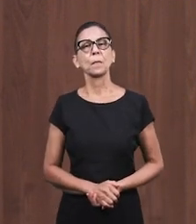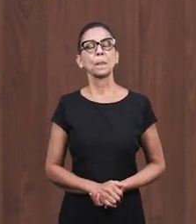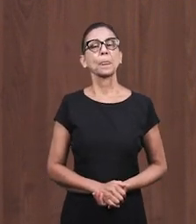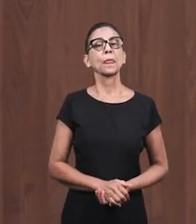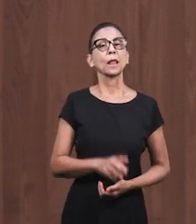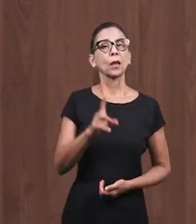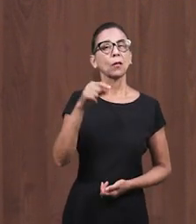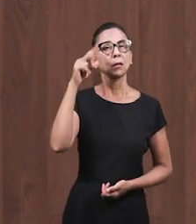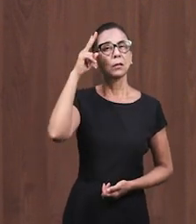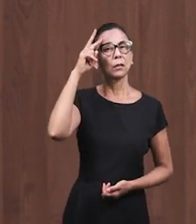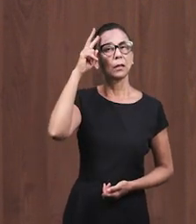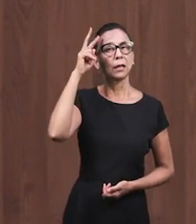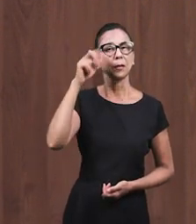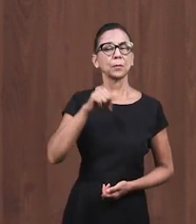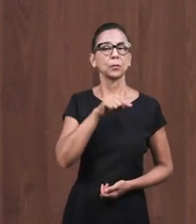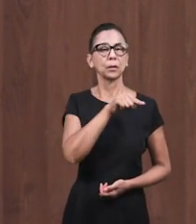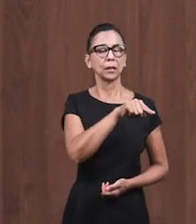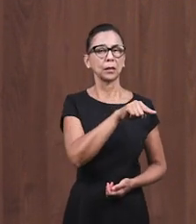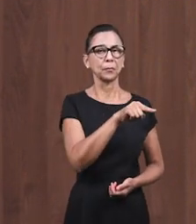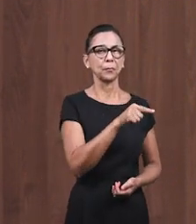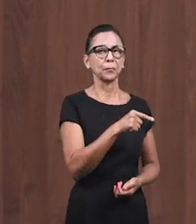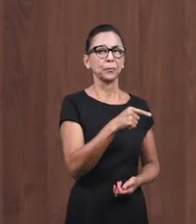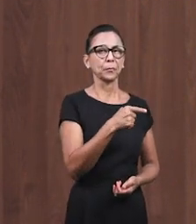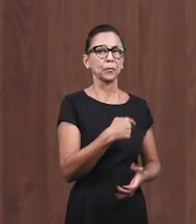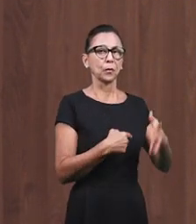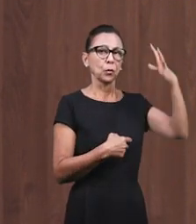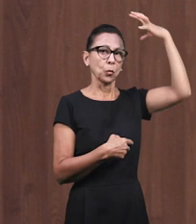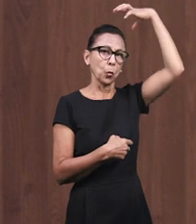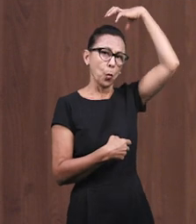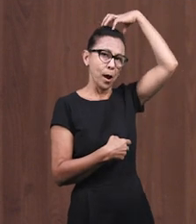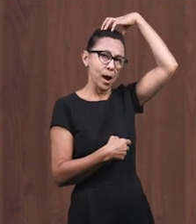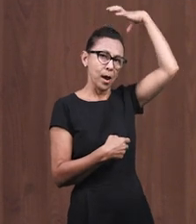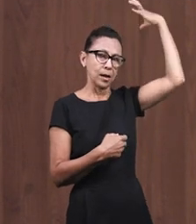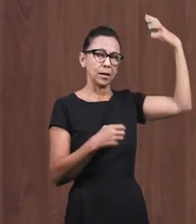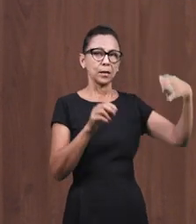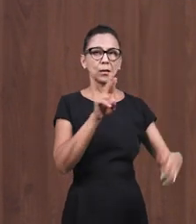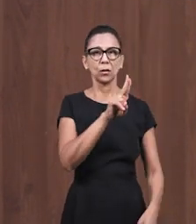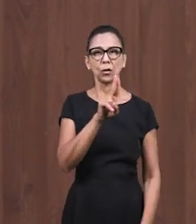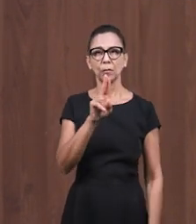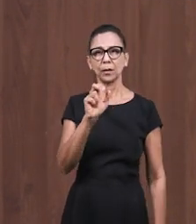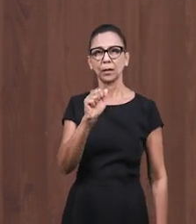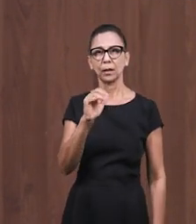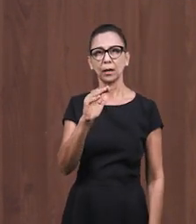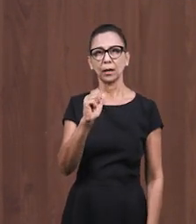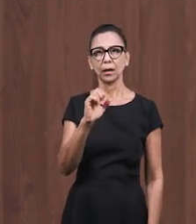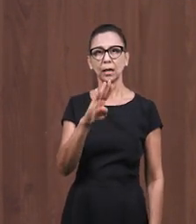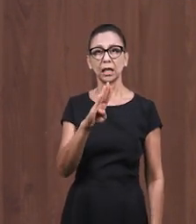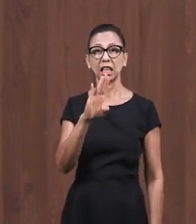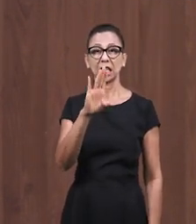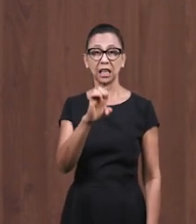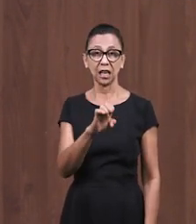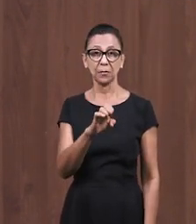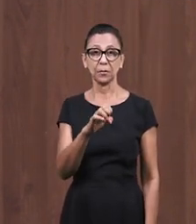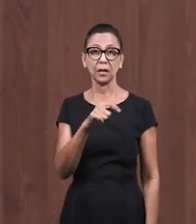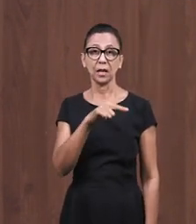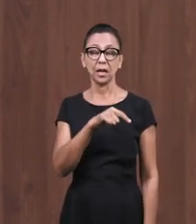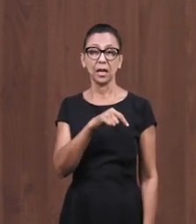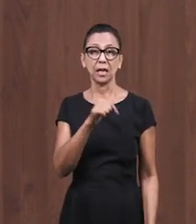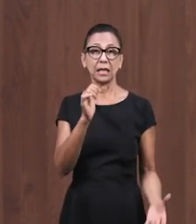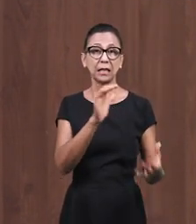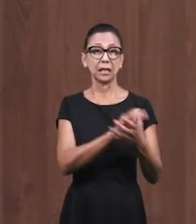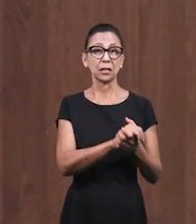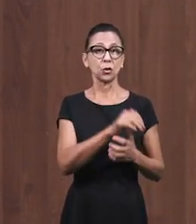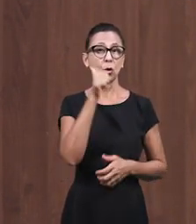que Acabe era rei de Israel e casou com uma mulher má, idólatra, e que levou todo o povo à